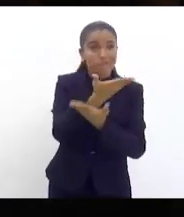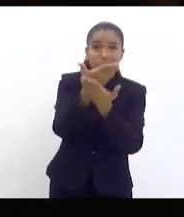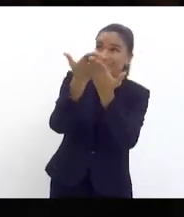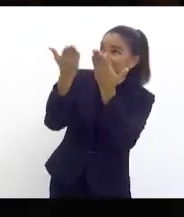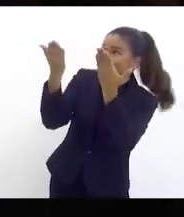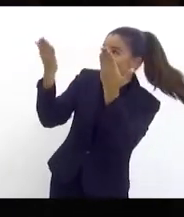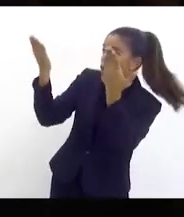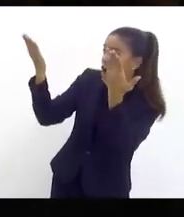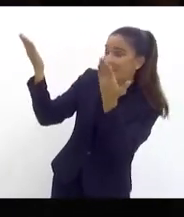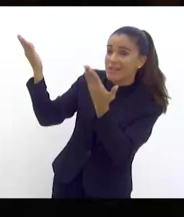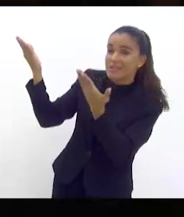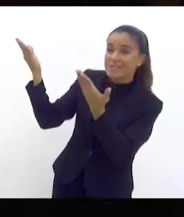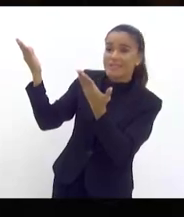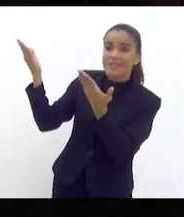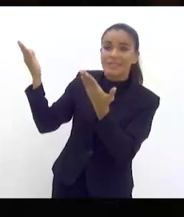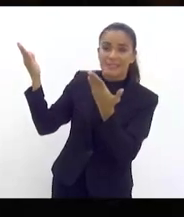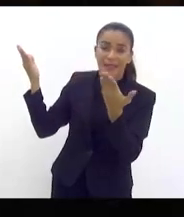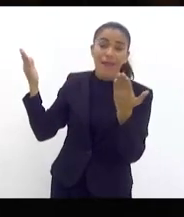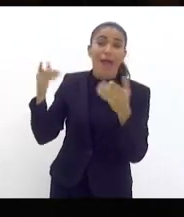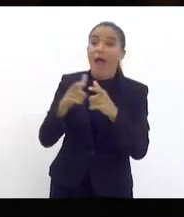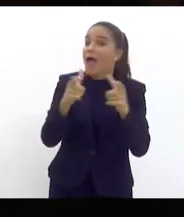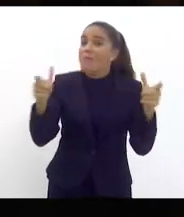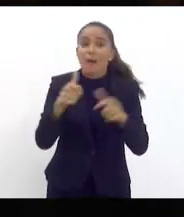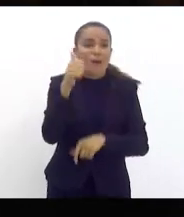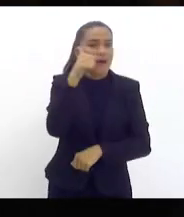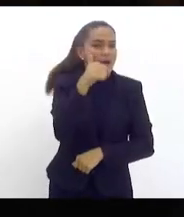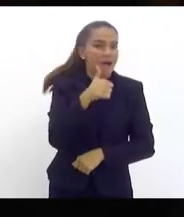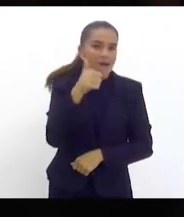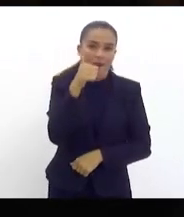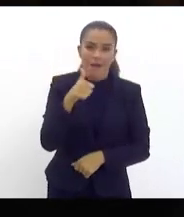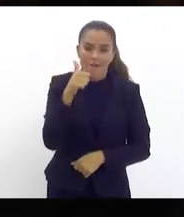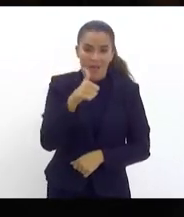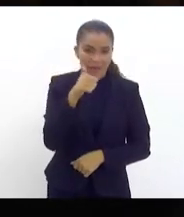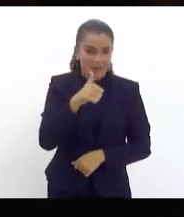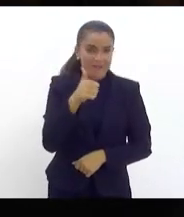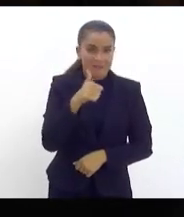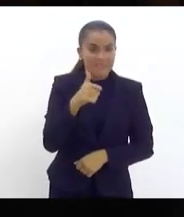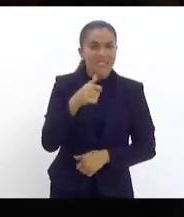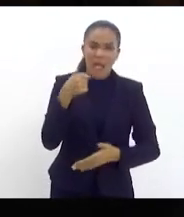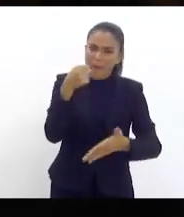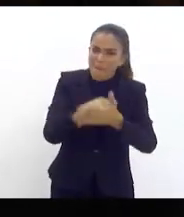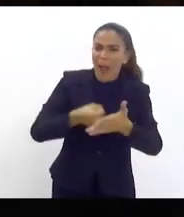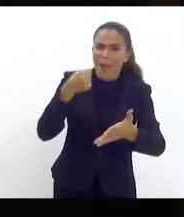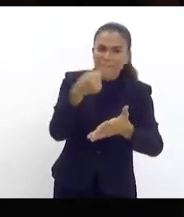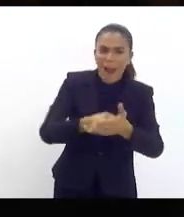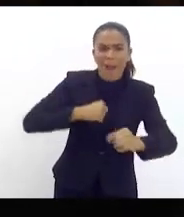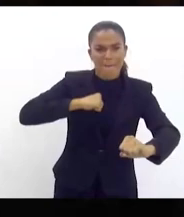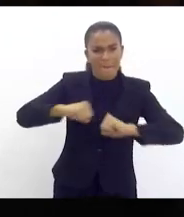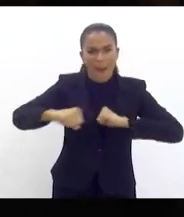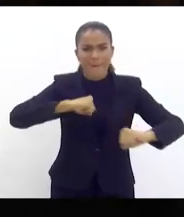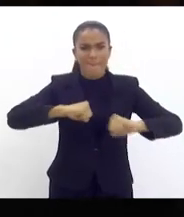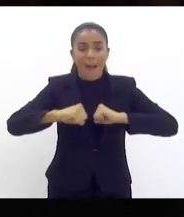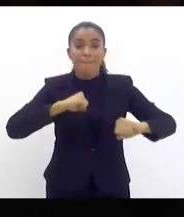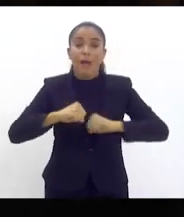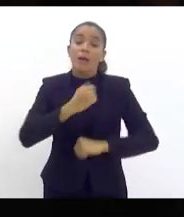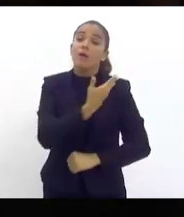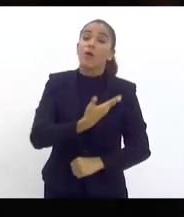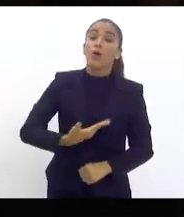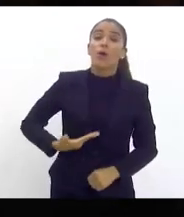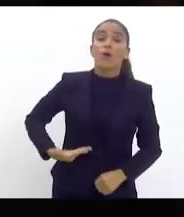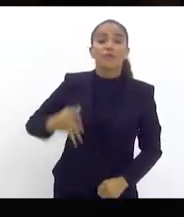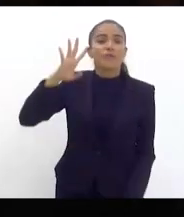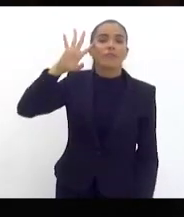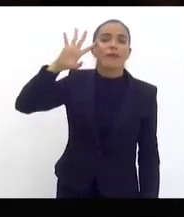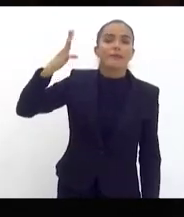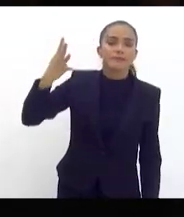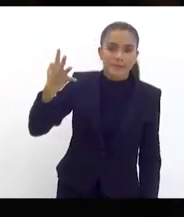quando a gente olha ali, é uma grande maioria de mulheres que estão aqui reivindicando um espaço para que o governo